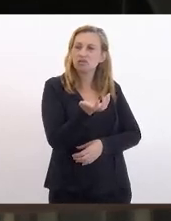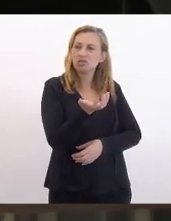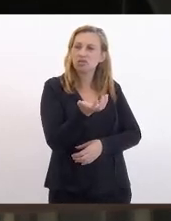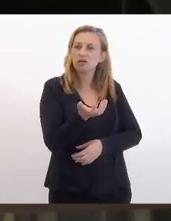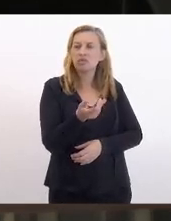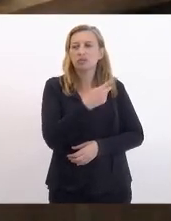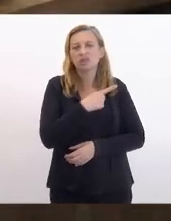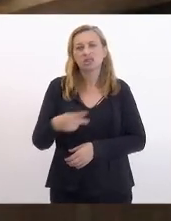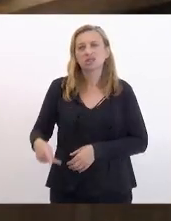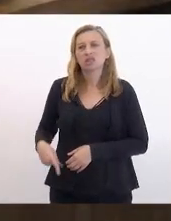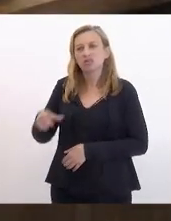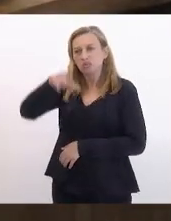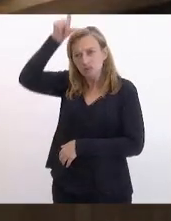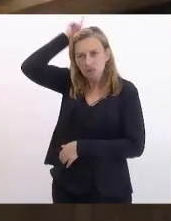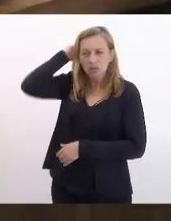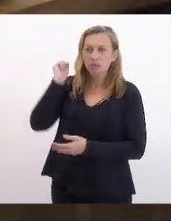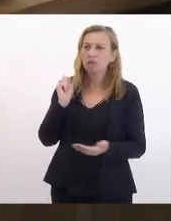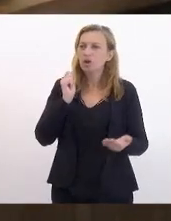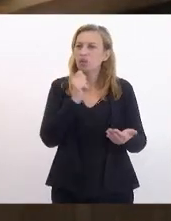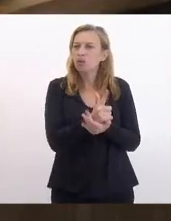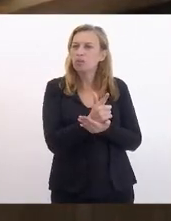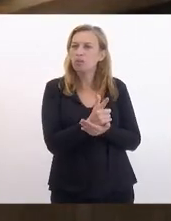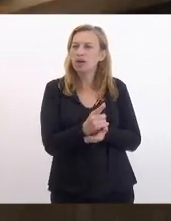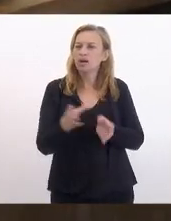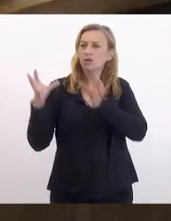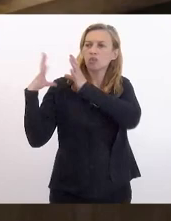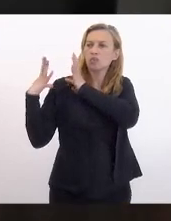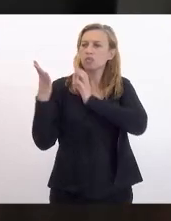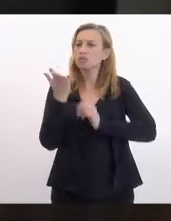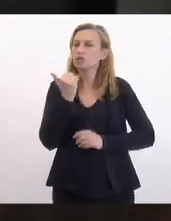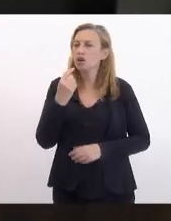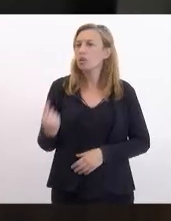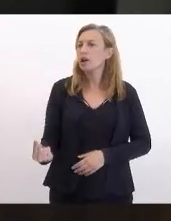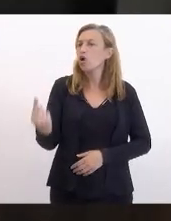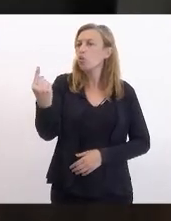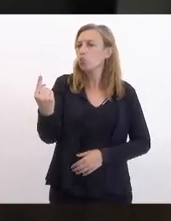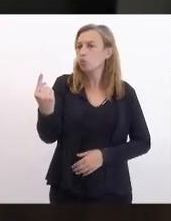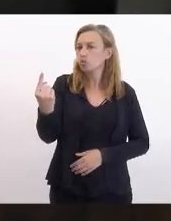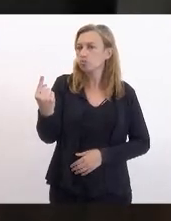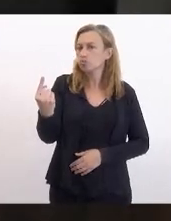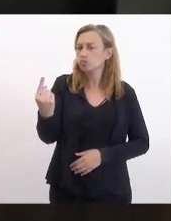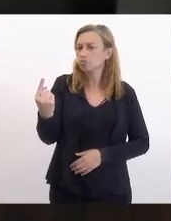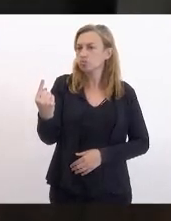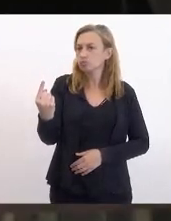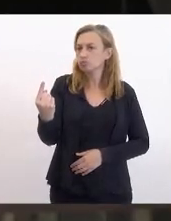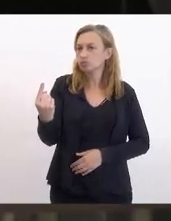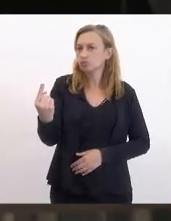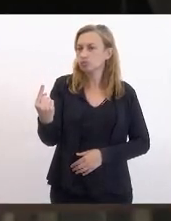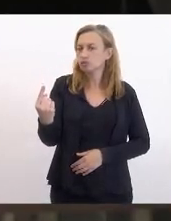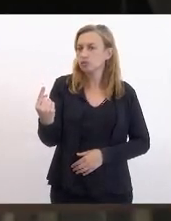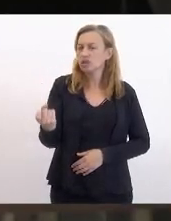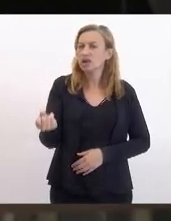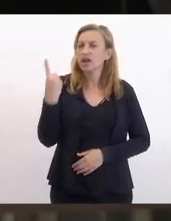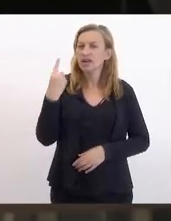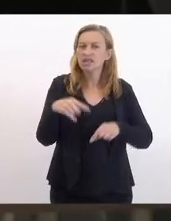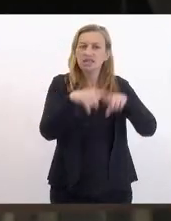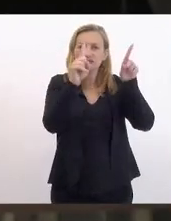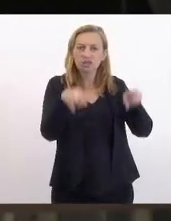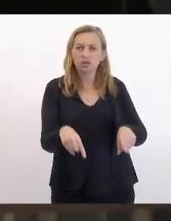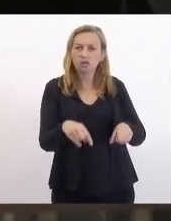Presidente Luiz Paulo para comprar uma cesta básica para um desse ser e servidores